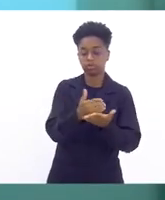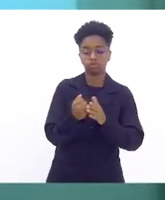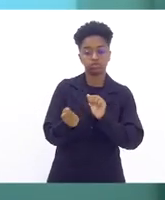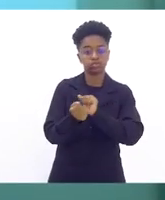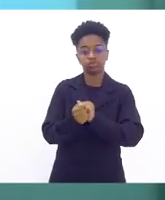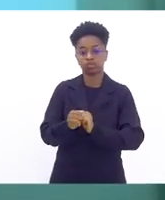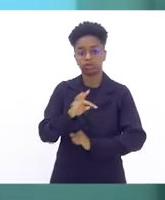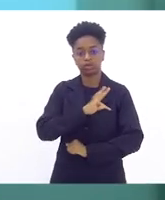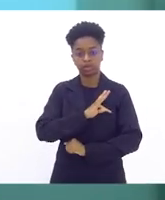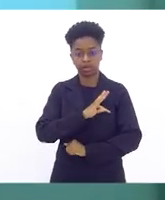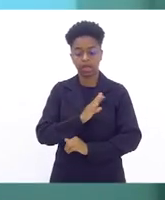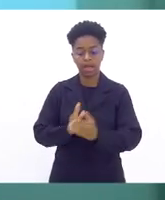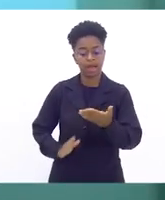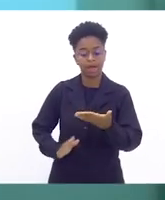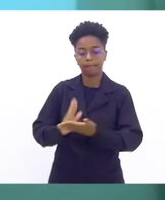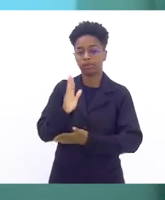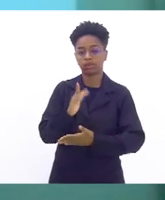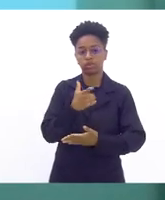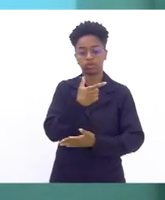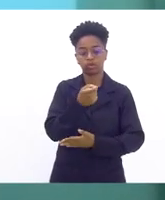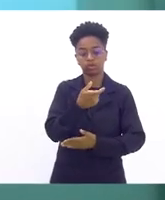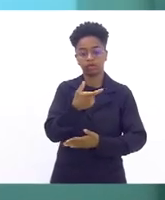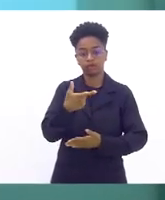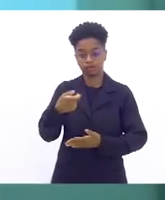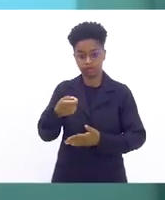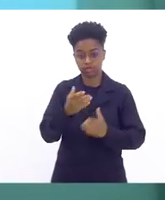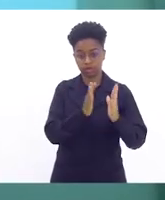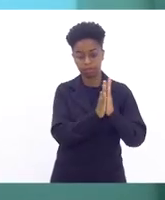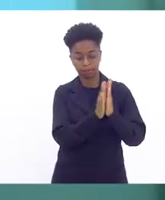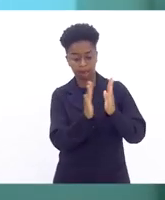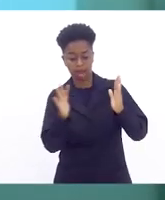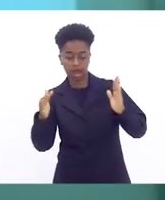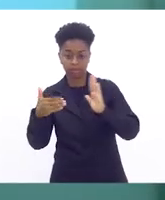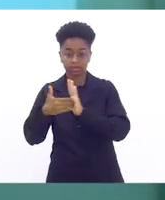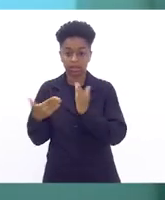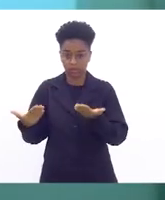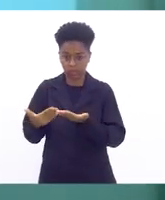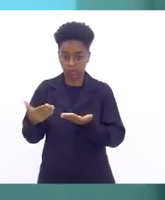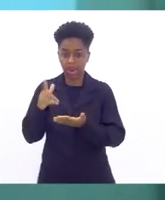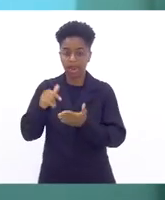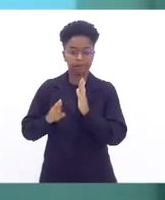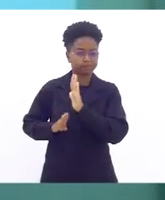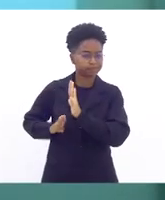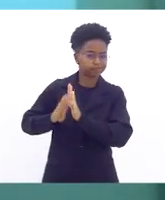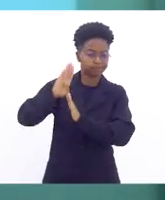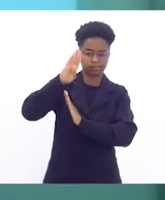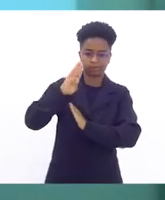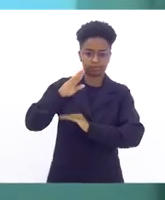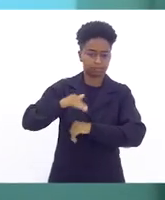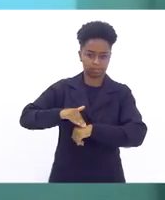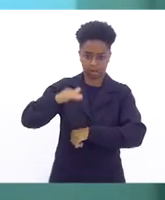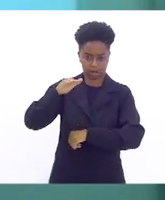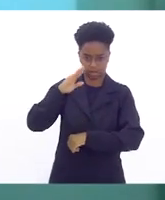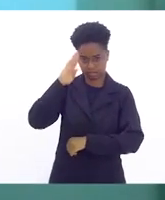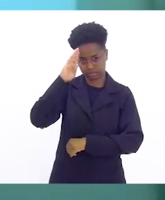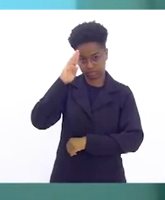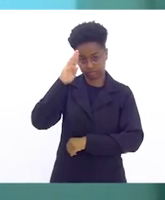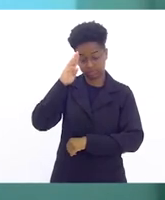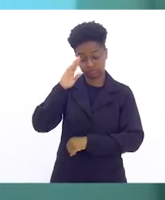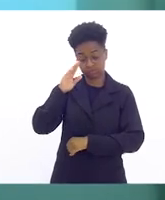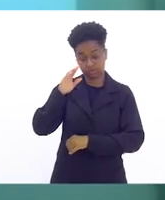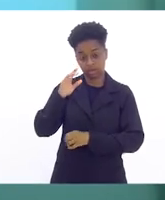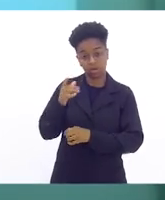é aprovação de 2020 para cá tem sido a maior da história do fecan em números de projetos